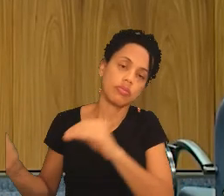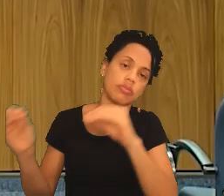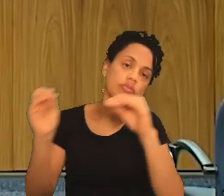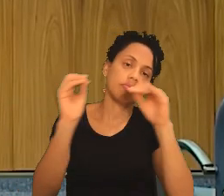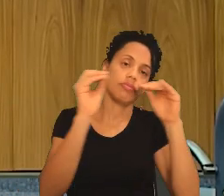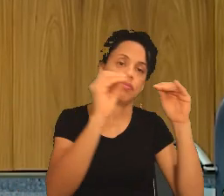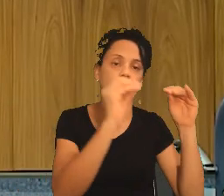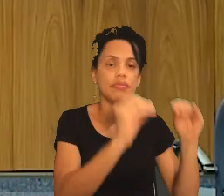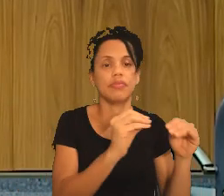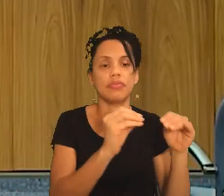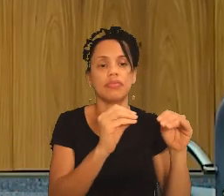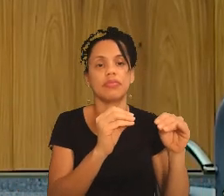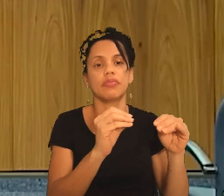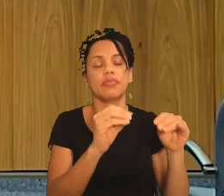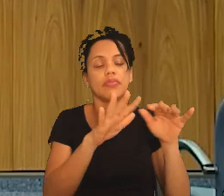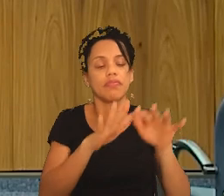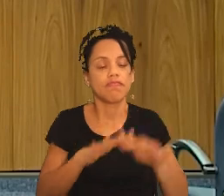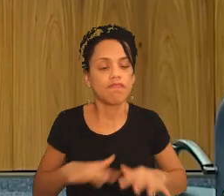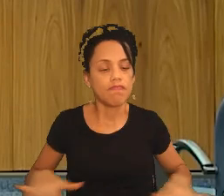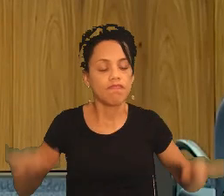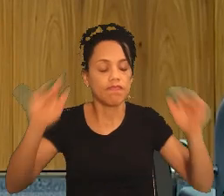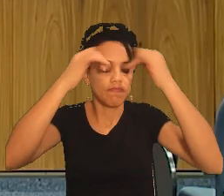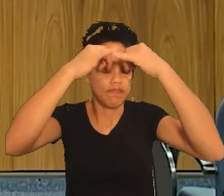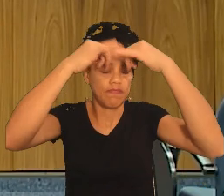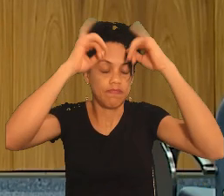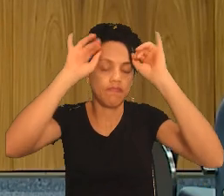indígenas mostrando isso, está no filme, e é uma cena muito